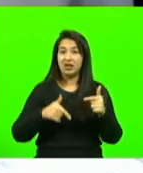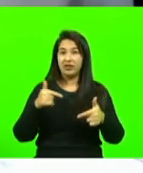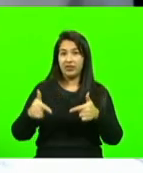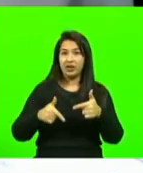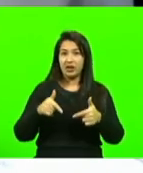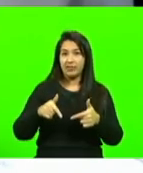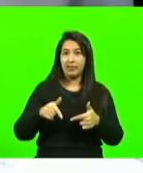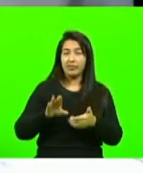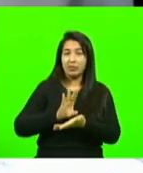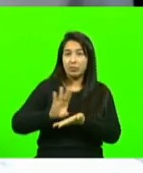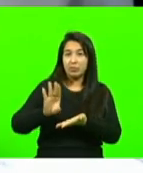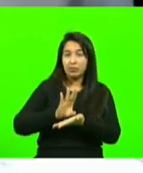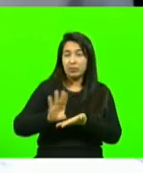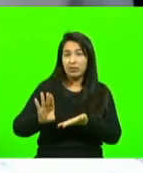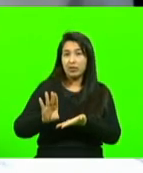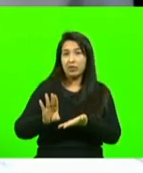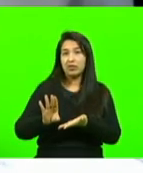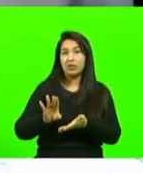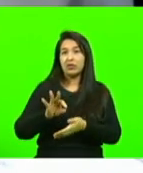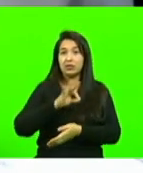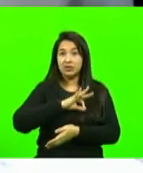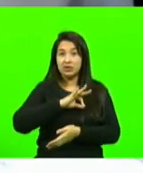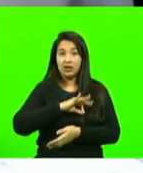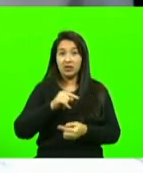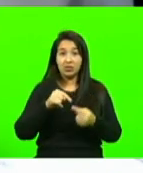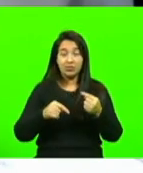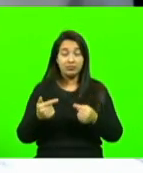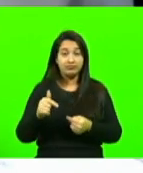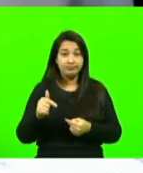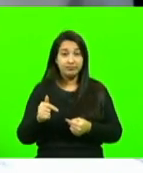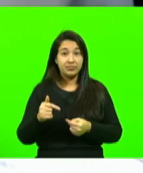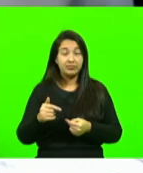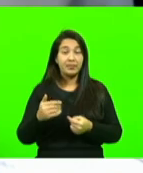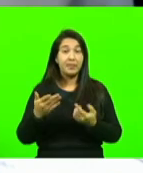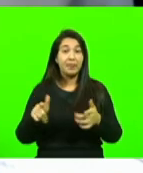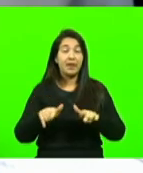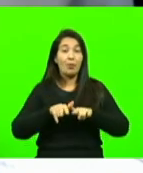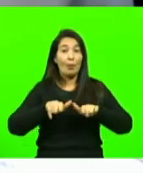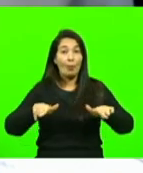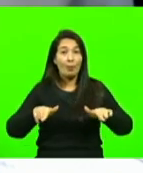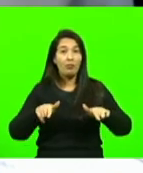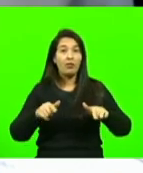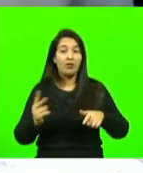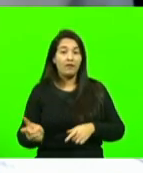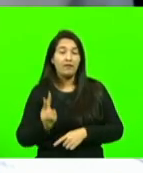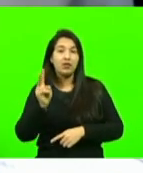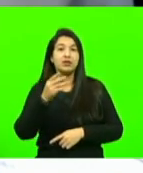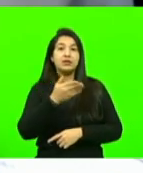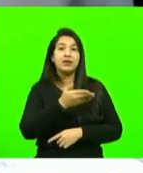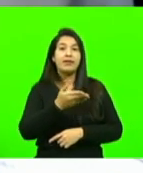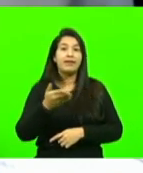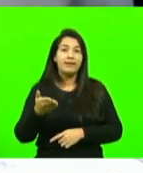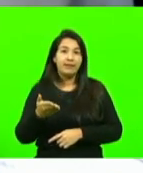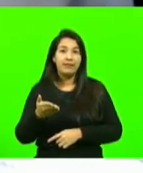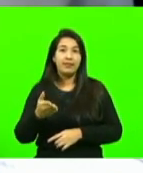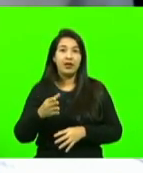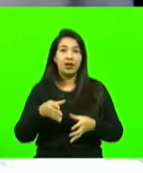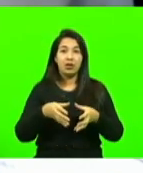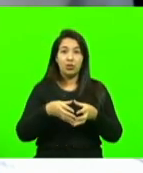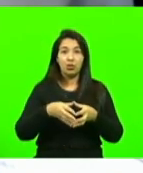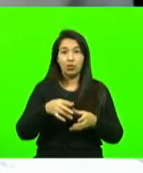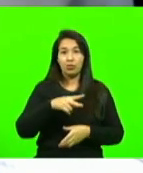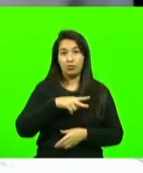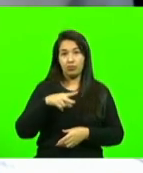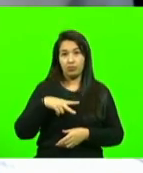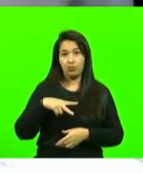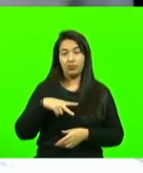Além disso é o aumento e descargas condicionados ao invés de discutir a valorização do Trabalhador do serviço público é o contrário de tudo isso porque